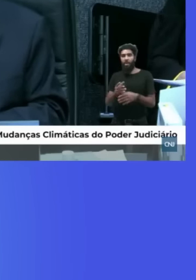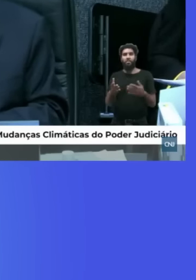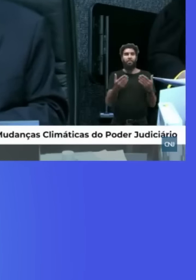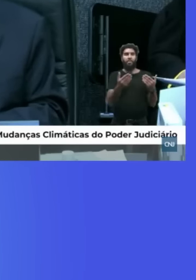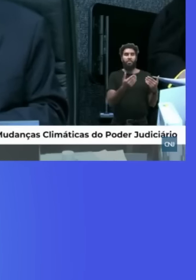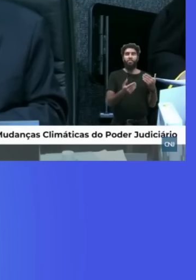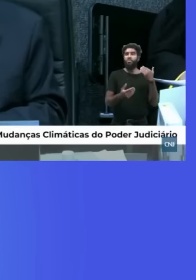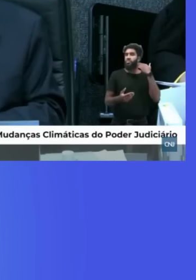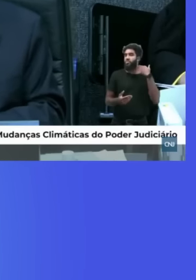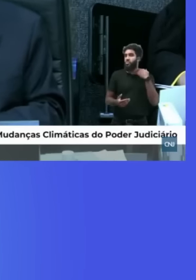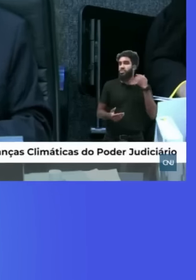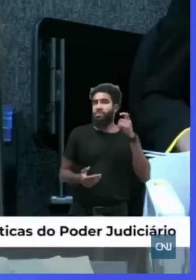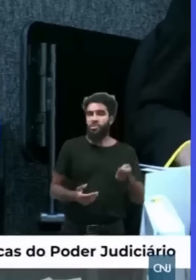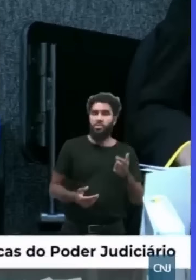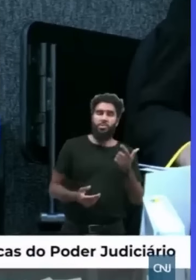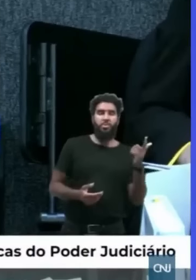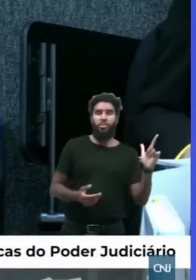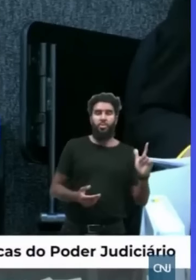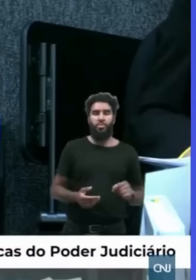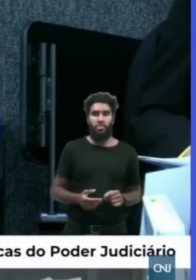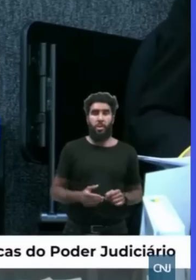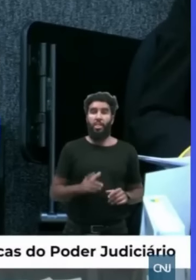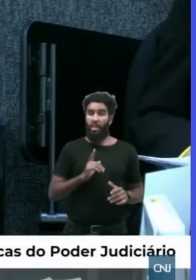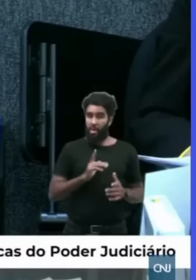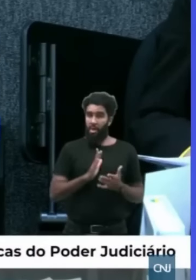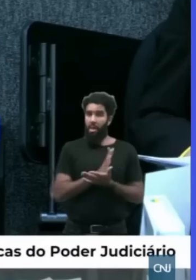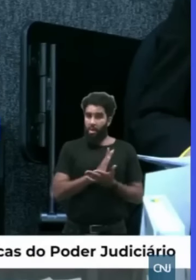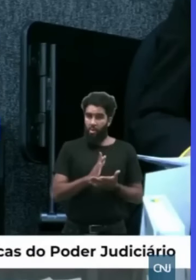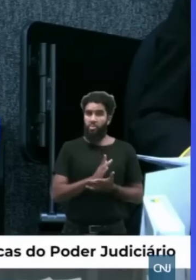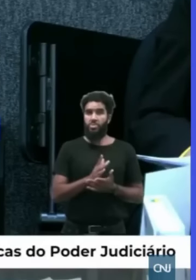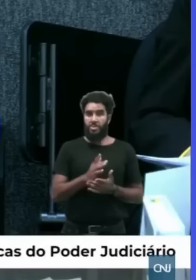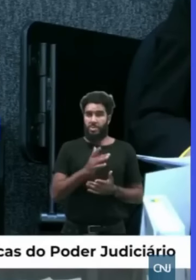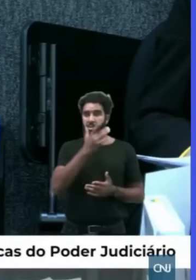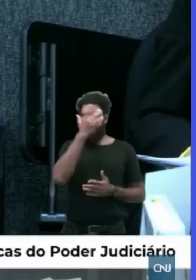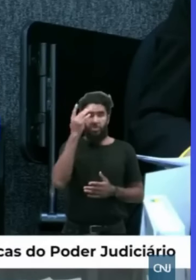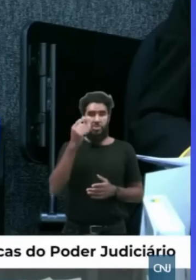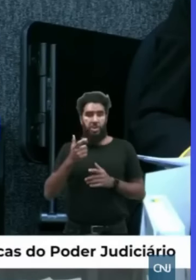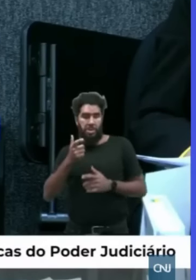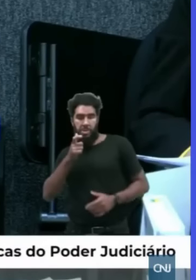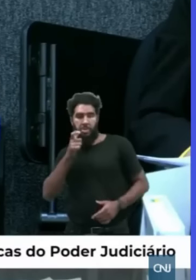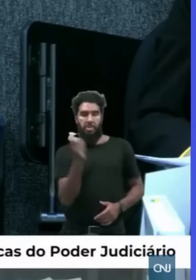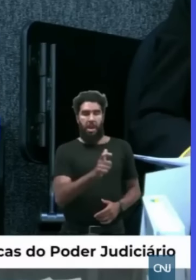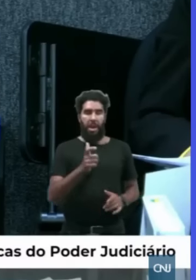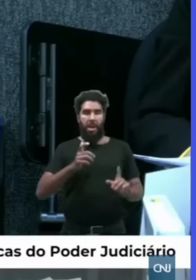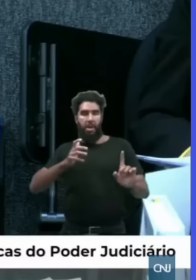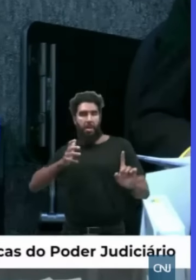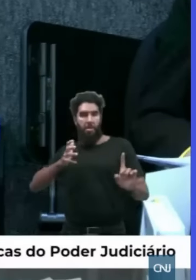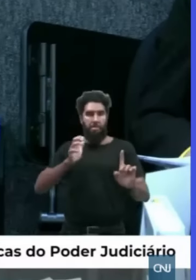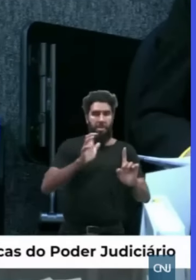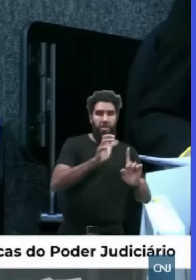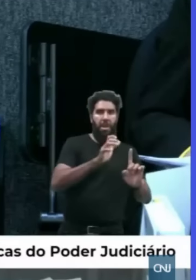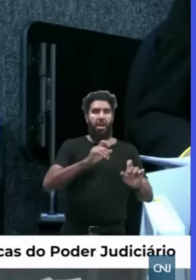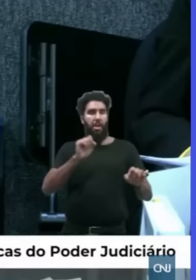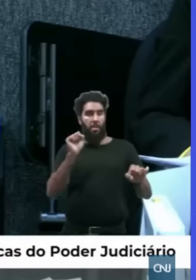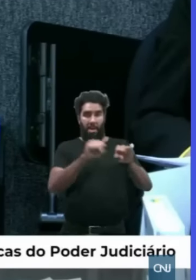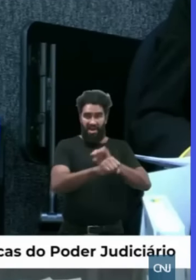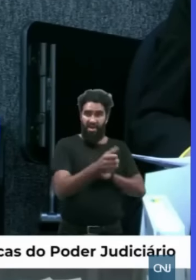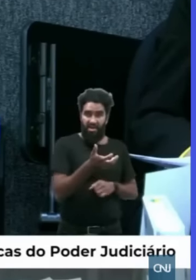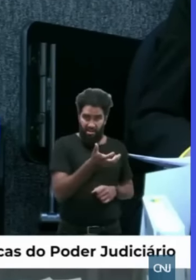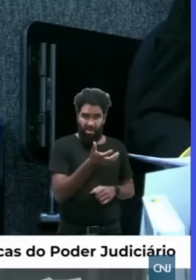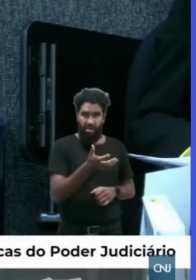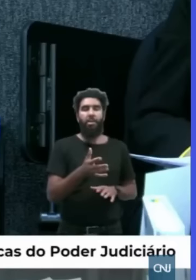mait juízes que muitas vezes são ameaçados de morte precisam de proteção são heróis eu diria do ambientalismo brasileiro